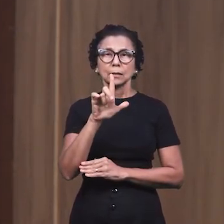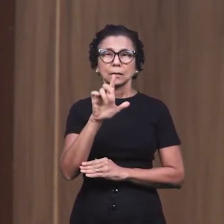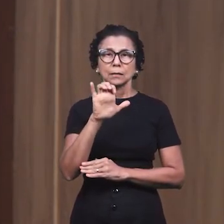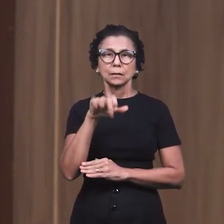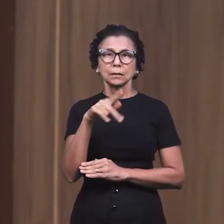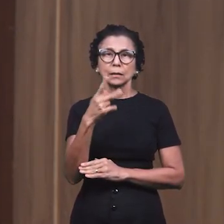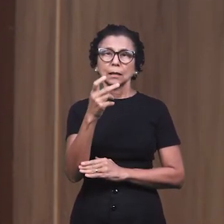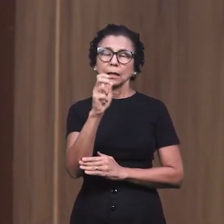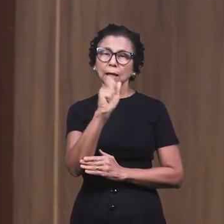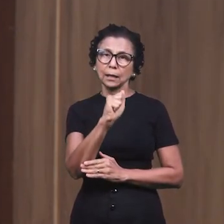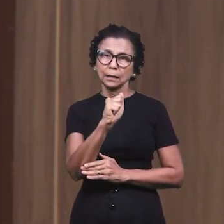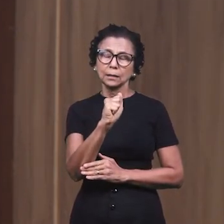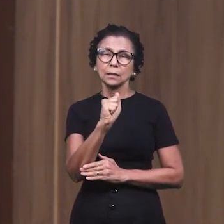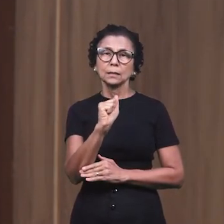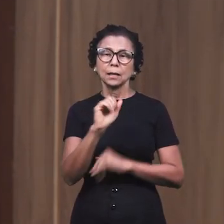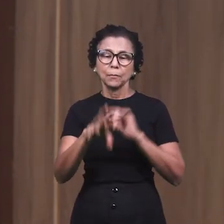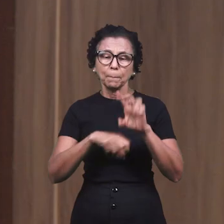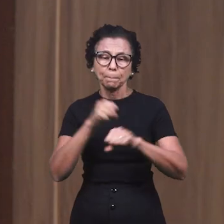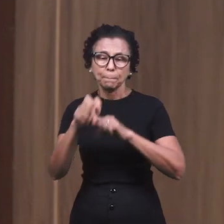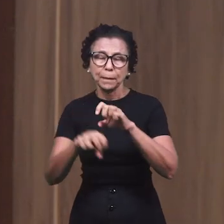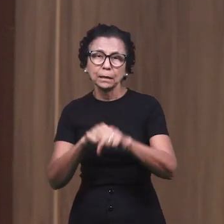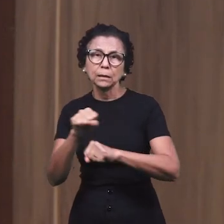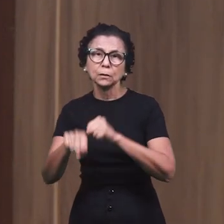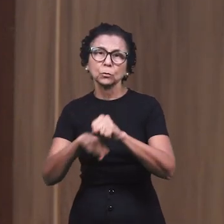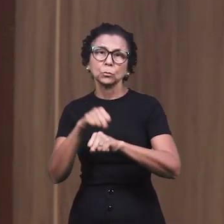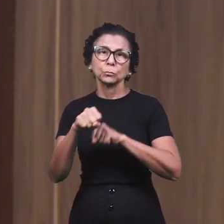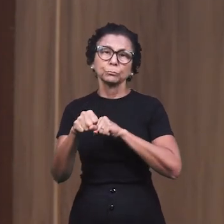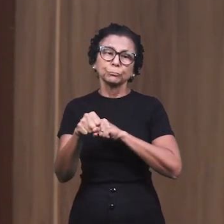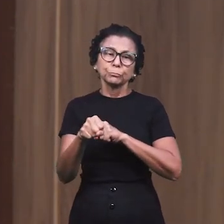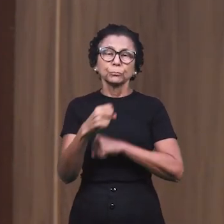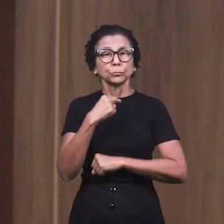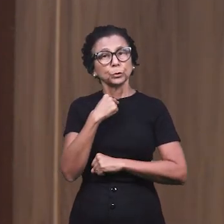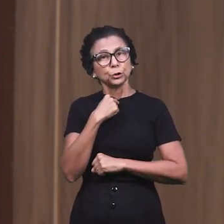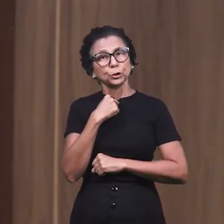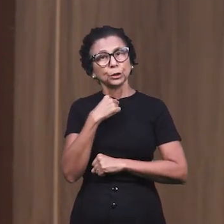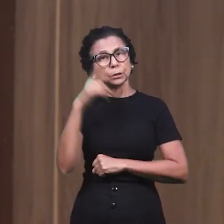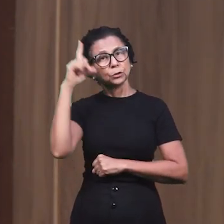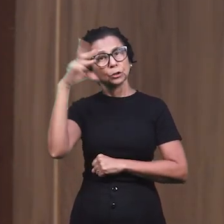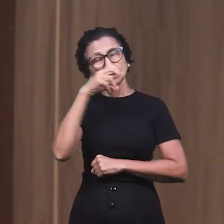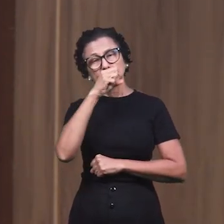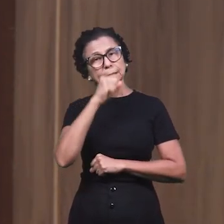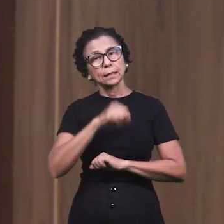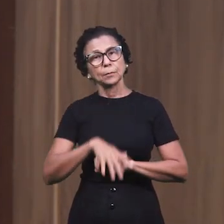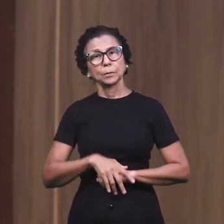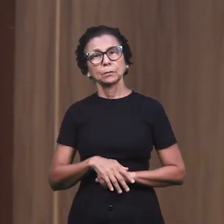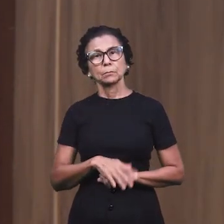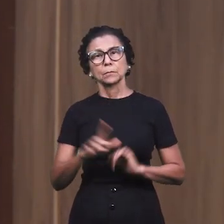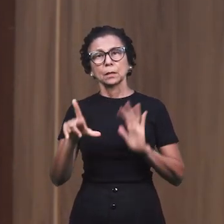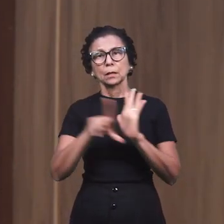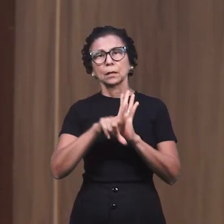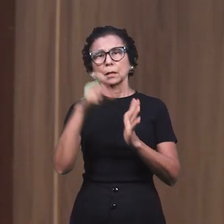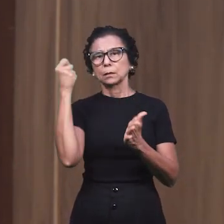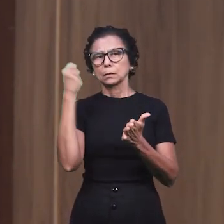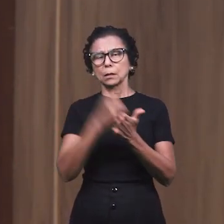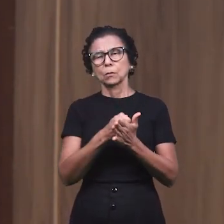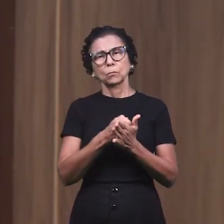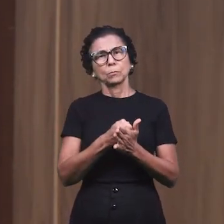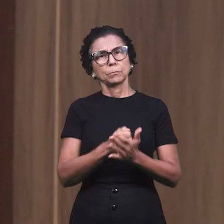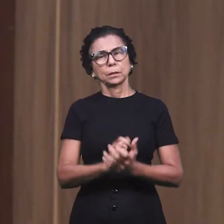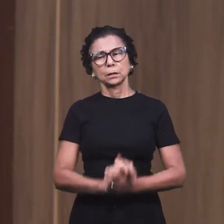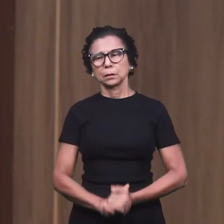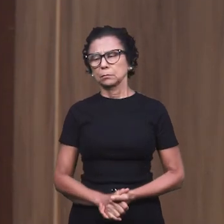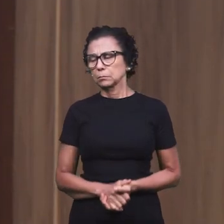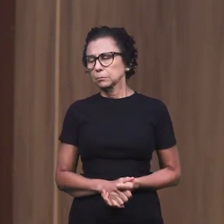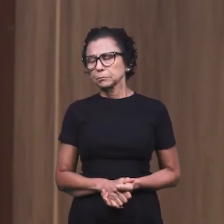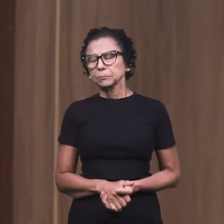fazer. Então, o Senhor estava estabelecendo que a voz dele tinha que ser cumprida. Não ia ter um meio